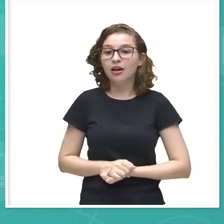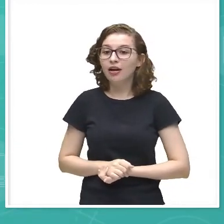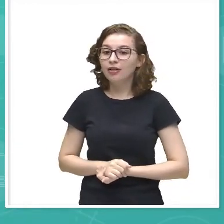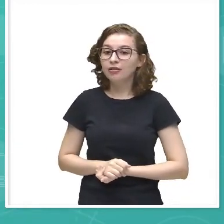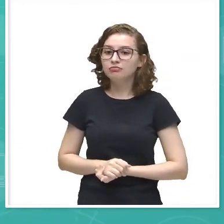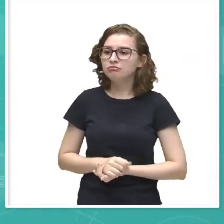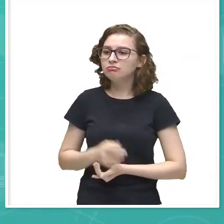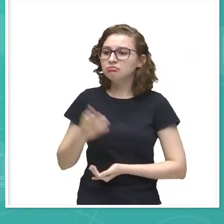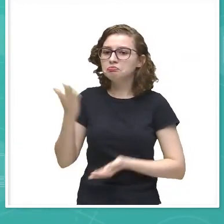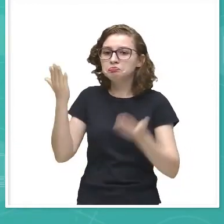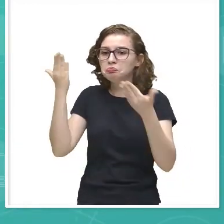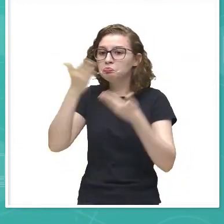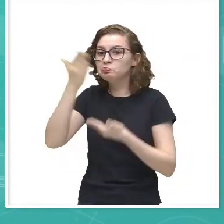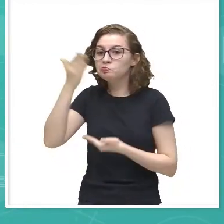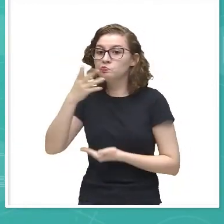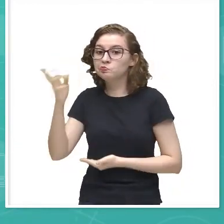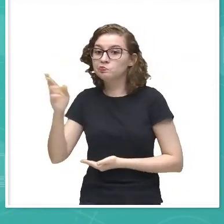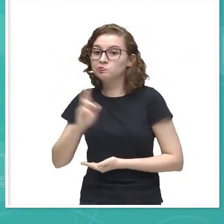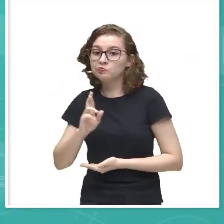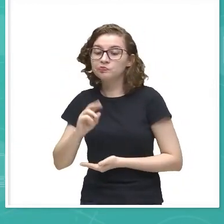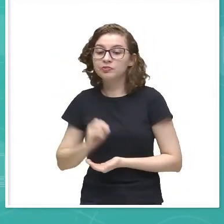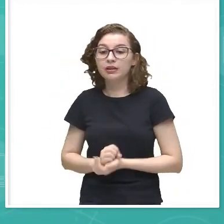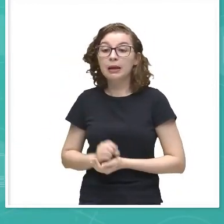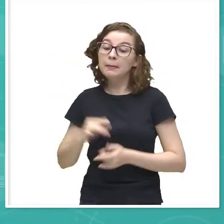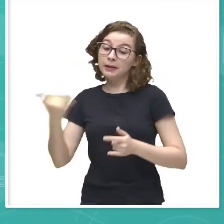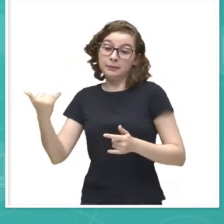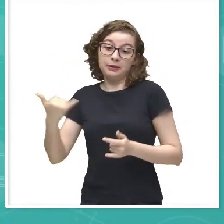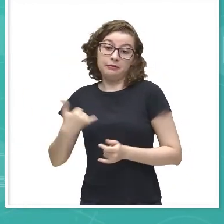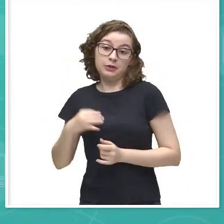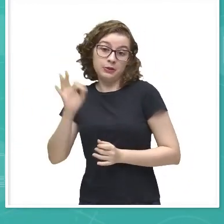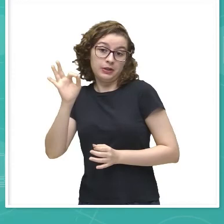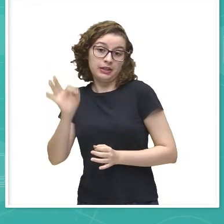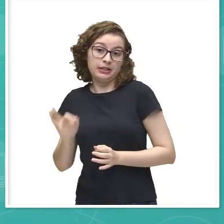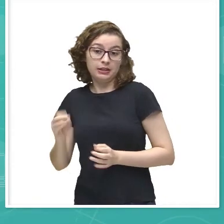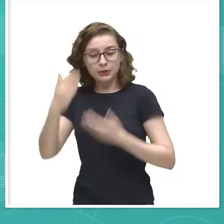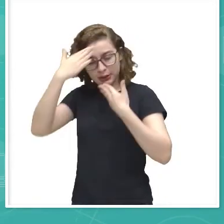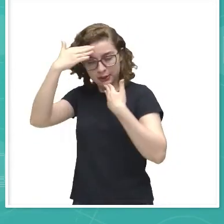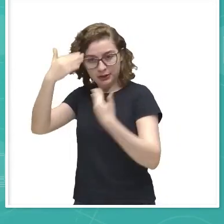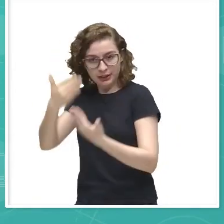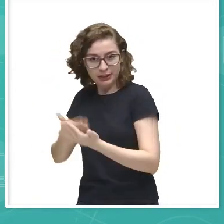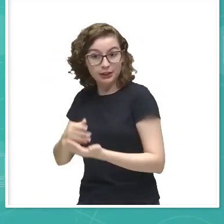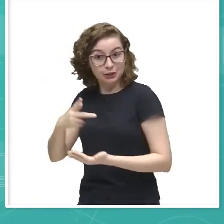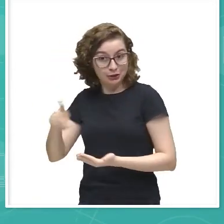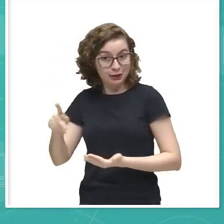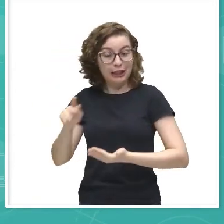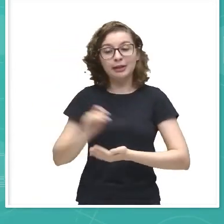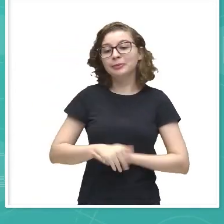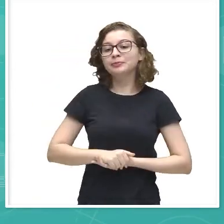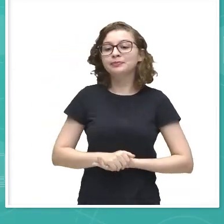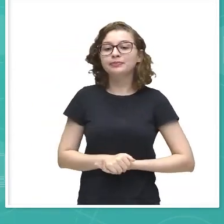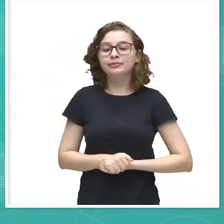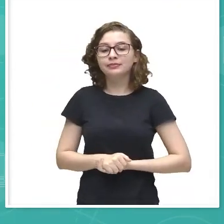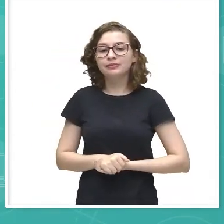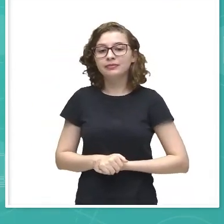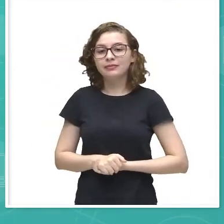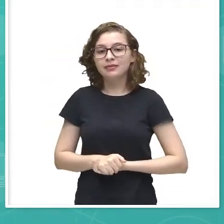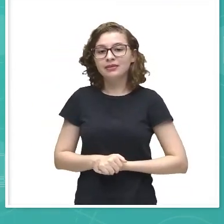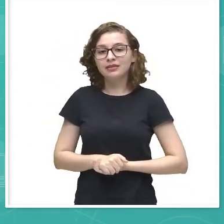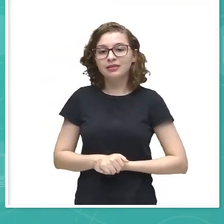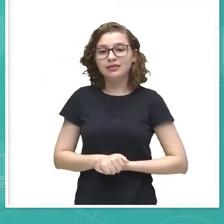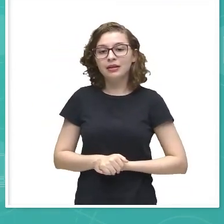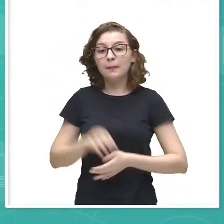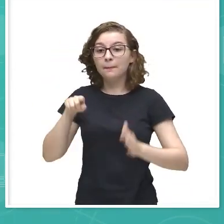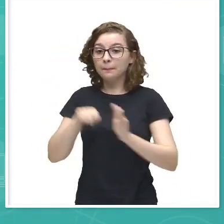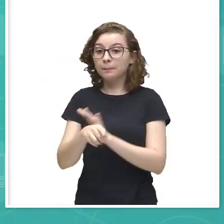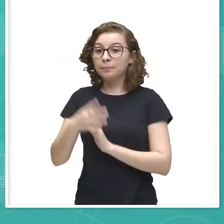não vi a tua resposta, não. Mas a Maria Laura está falando que ela acertou, então nós vamos acreditar nela, né? Vamos lá, questão